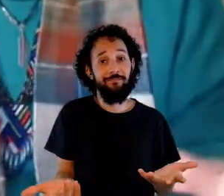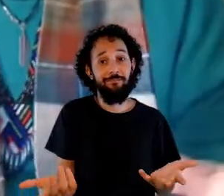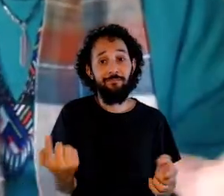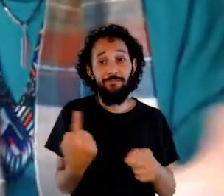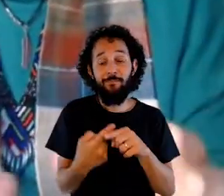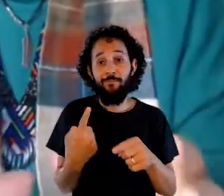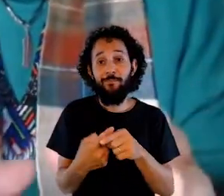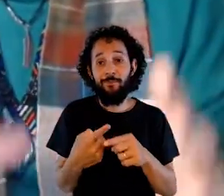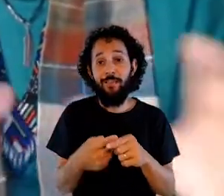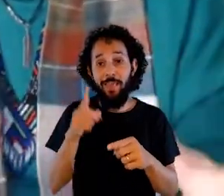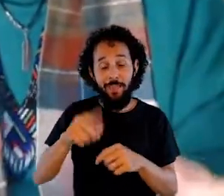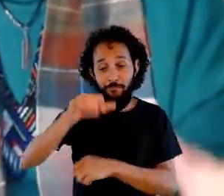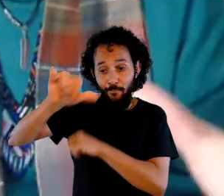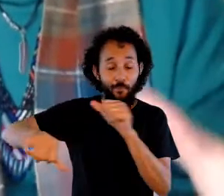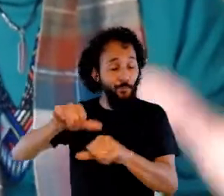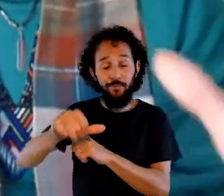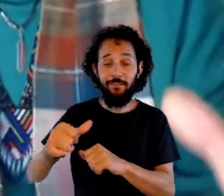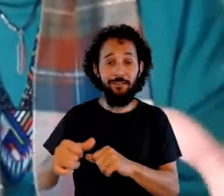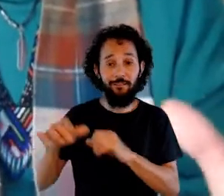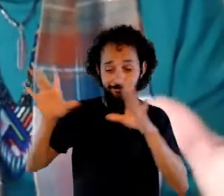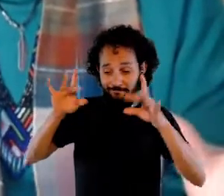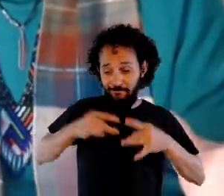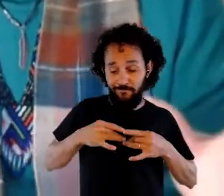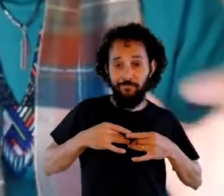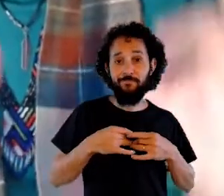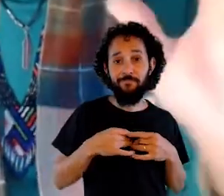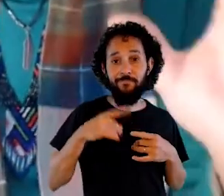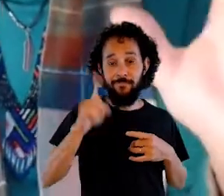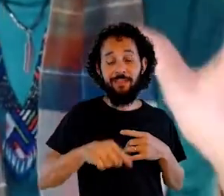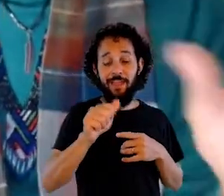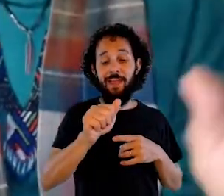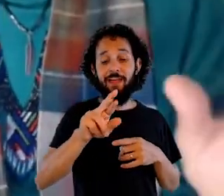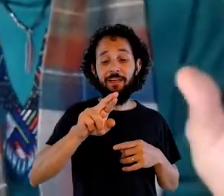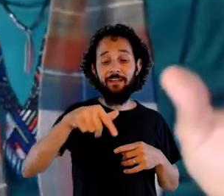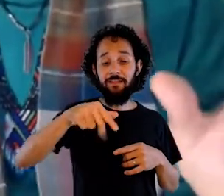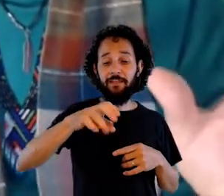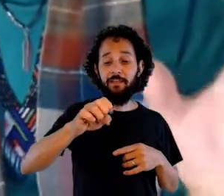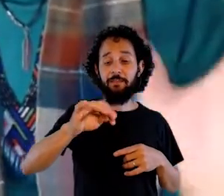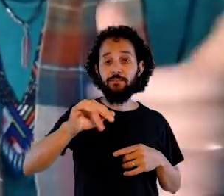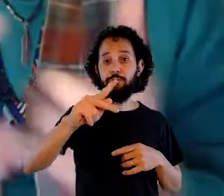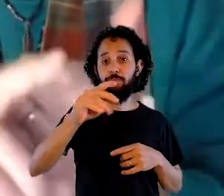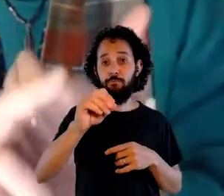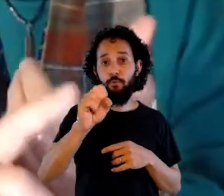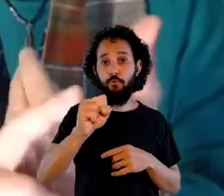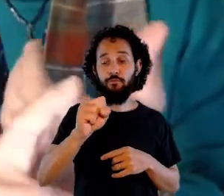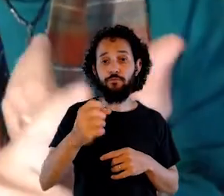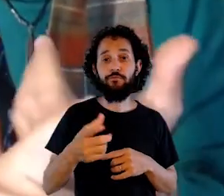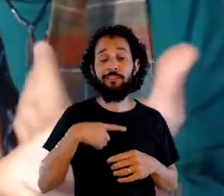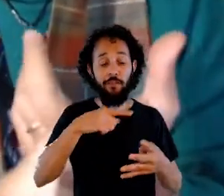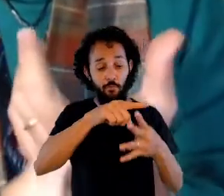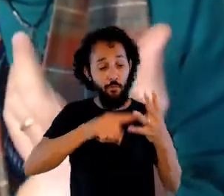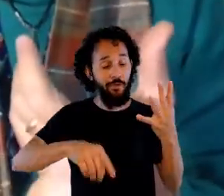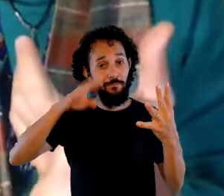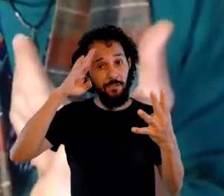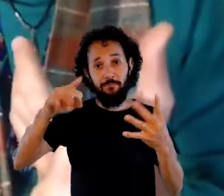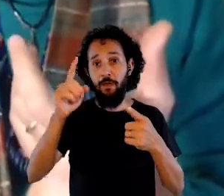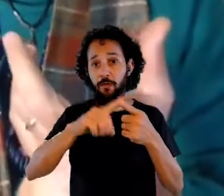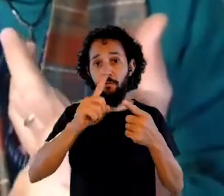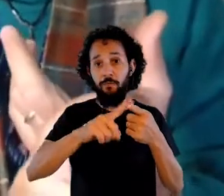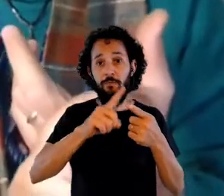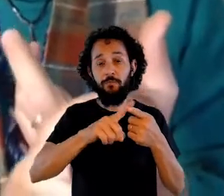outro. É o que você fala, esses arquétipos que nós vivemos no xamanismo. Tem 4 principais na roda, que é o arquétipo do